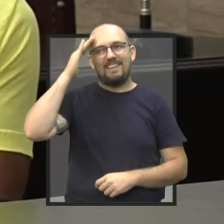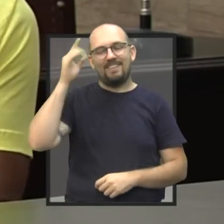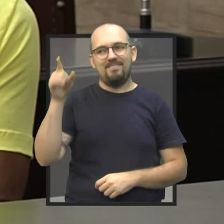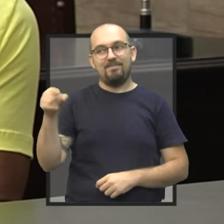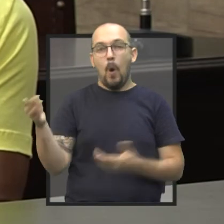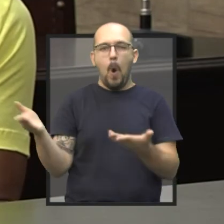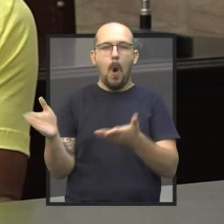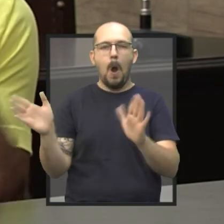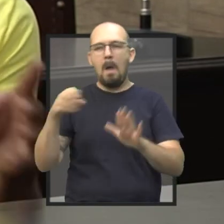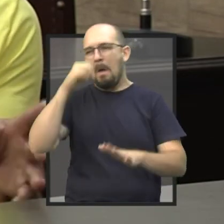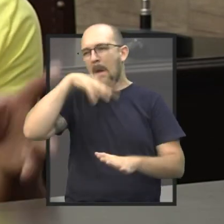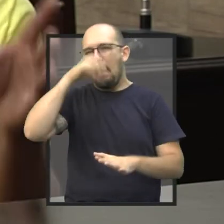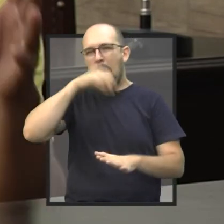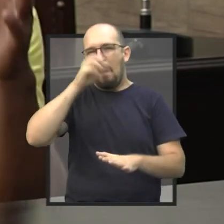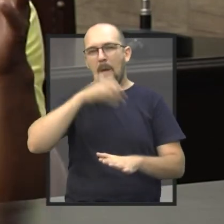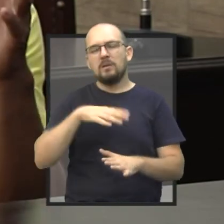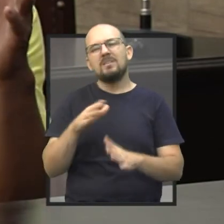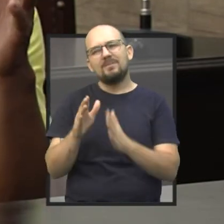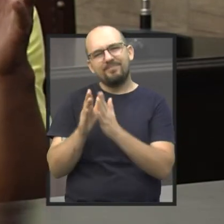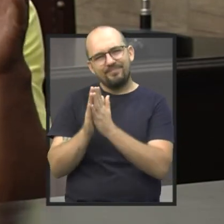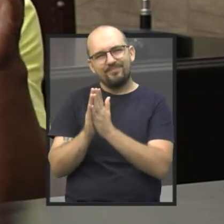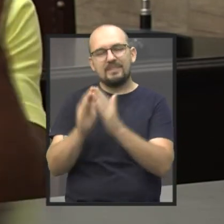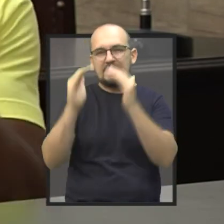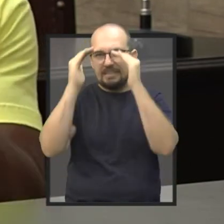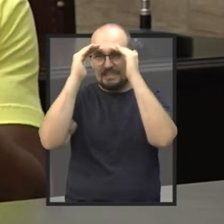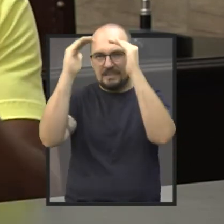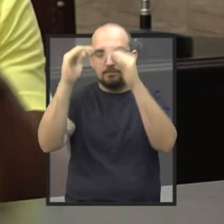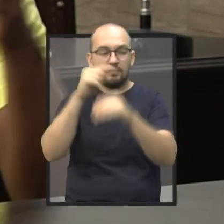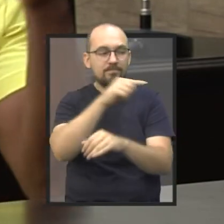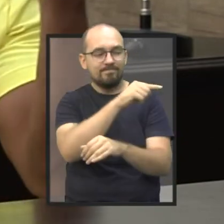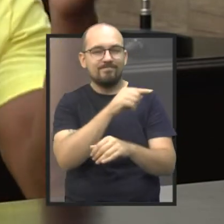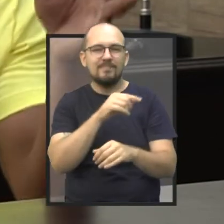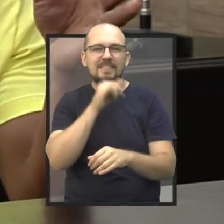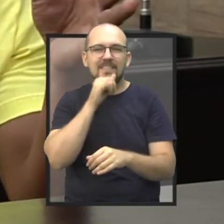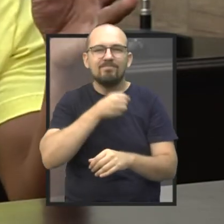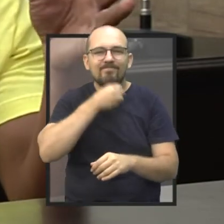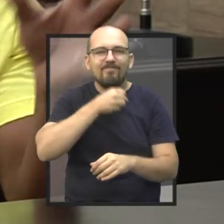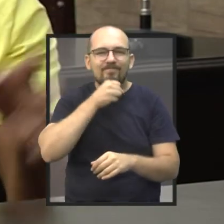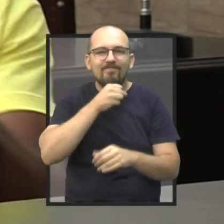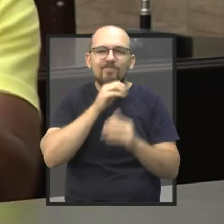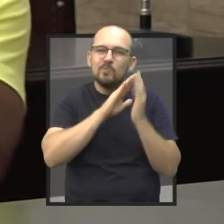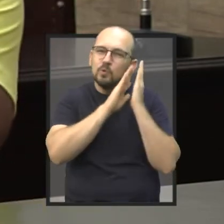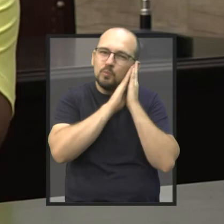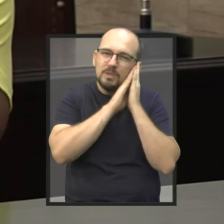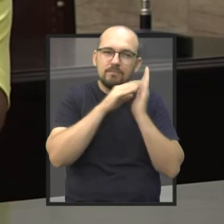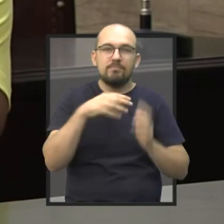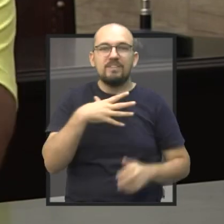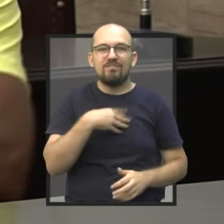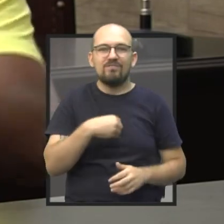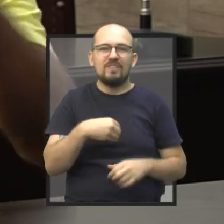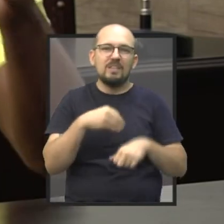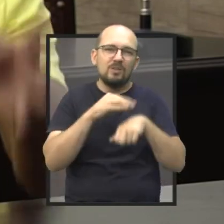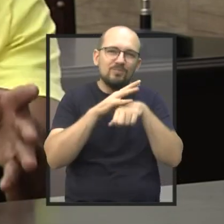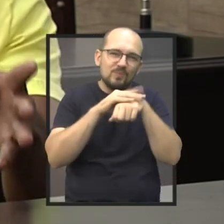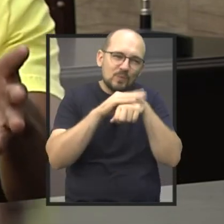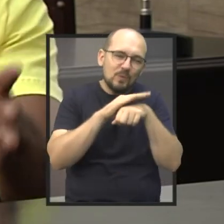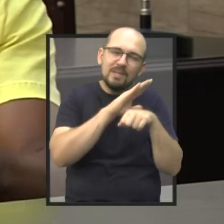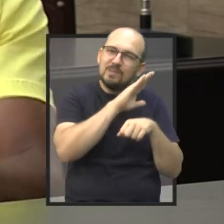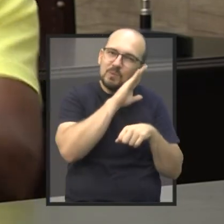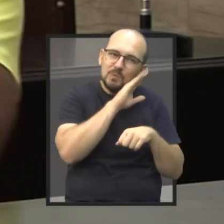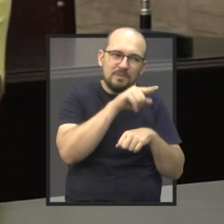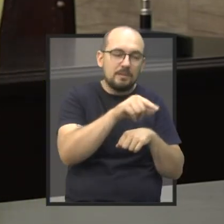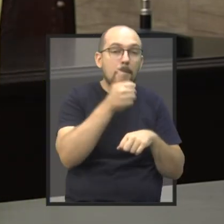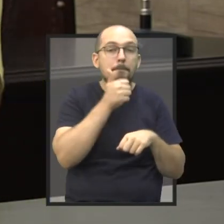população do distrito de Potunduba. Aquela pessoa que tem às vezes quer dormir, tem um senhor que está acamado, tem um filho que está acamado, tem uma mãe que